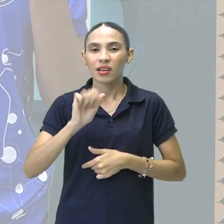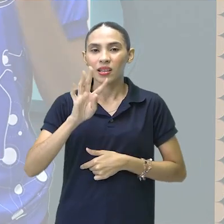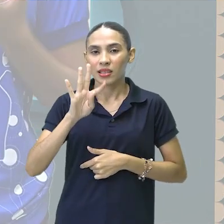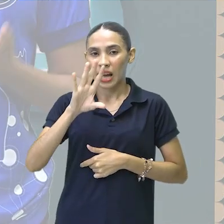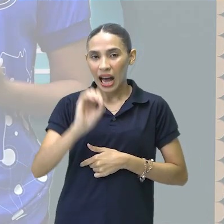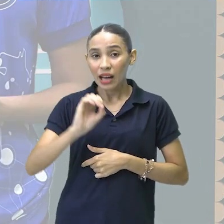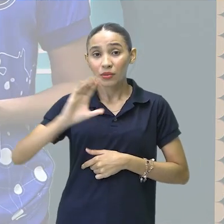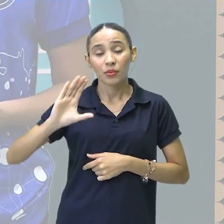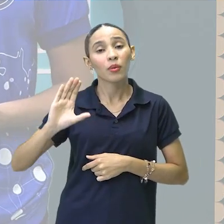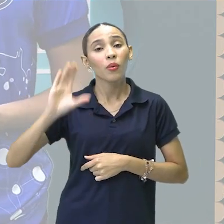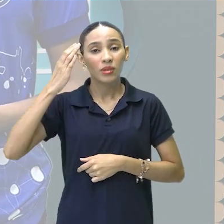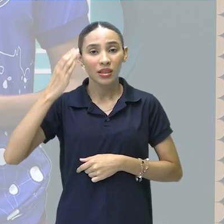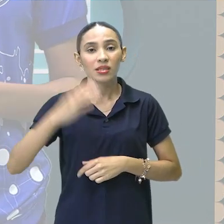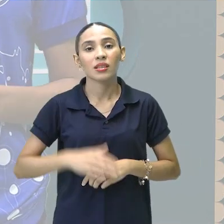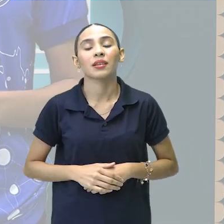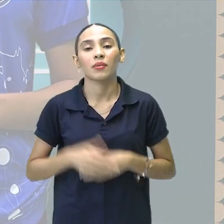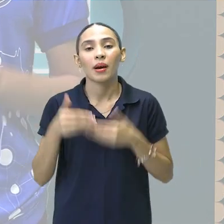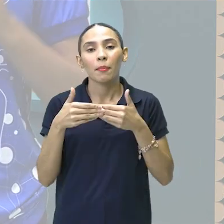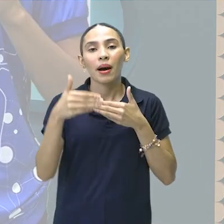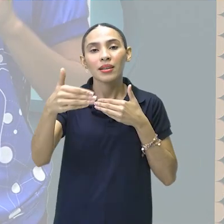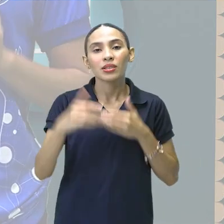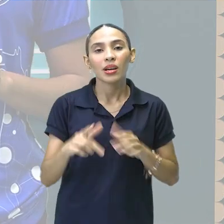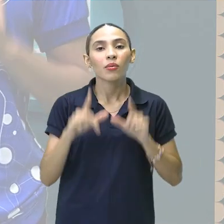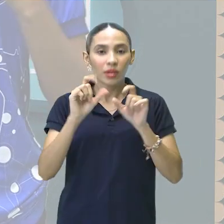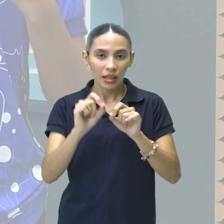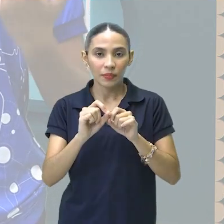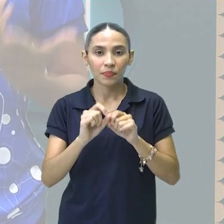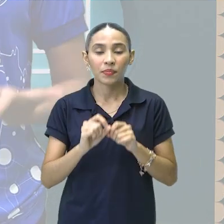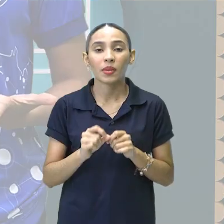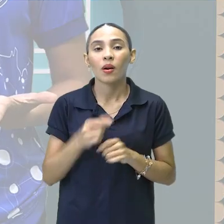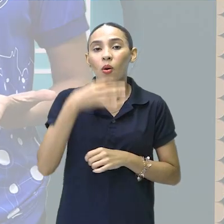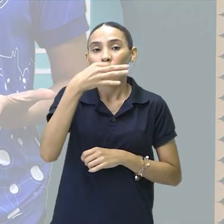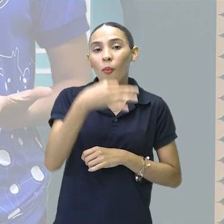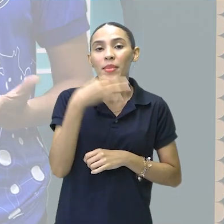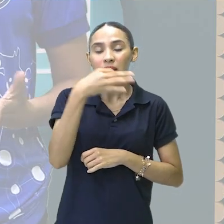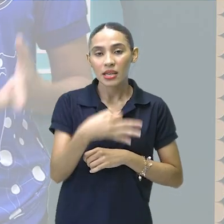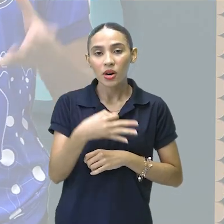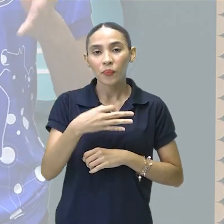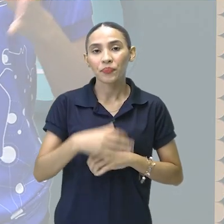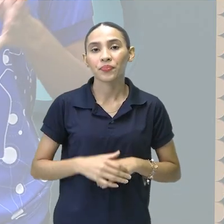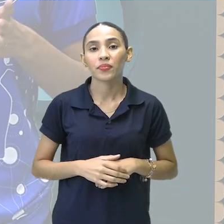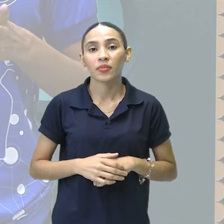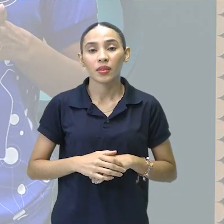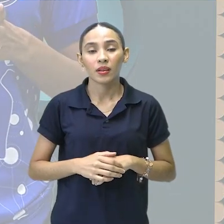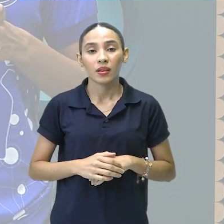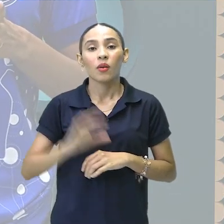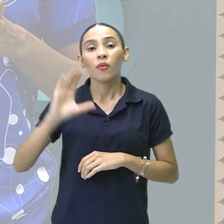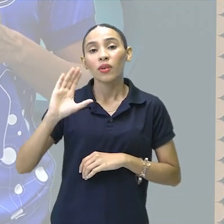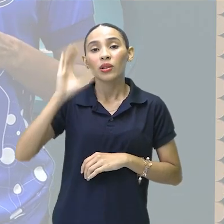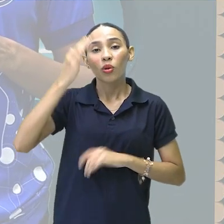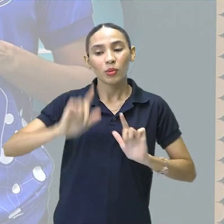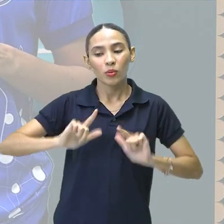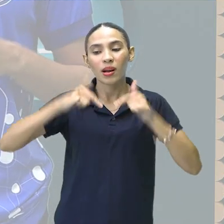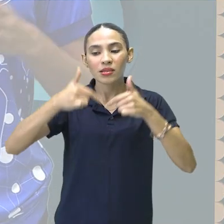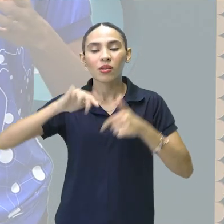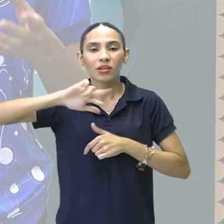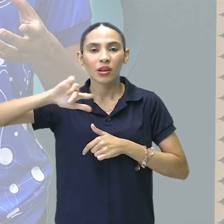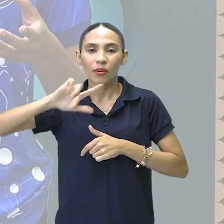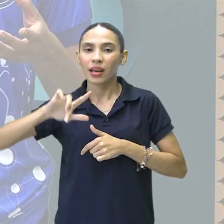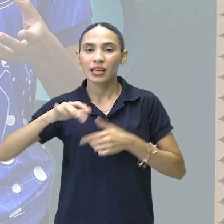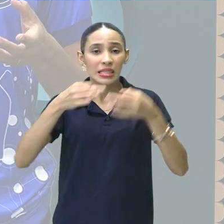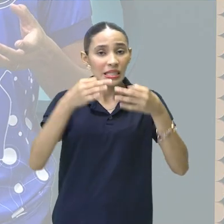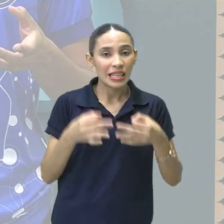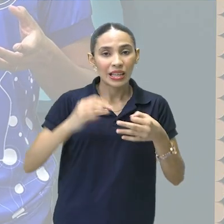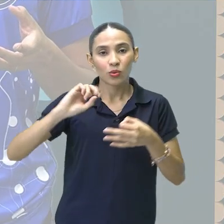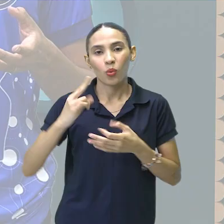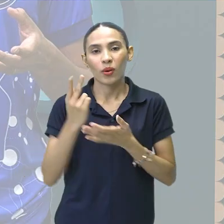está acontecendo a partir de uma opinião. O fenômeno, ele não é algo certo